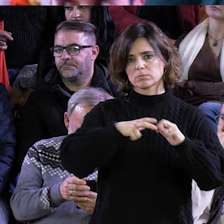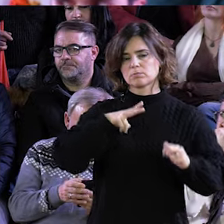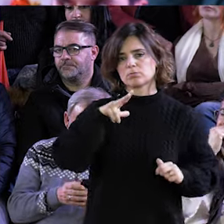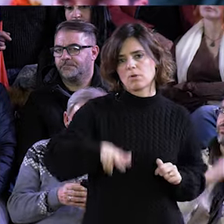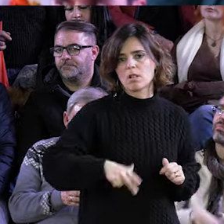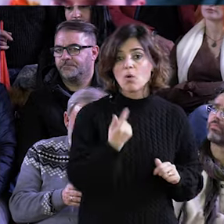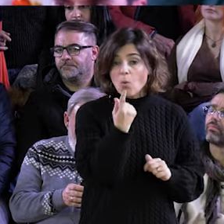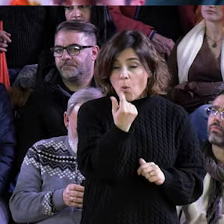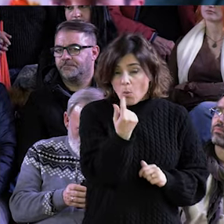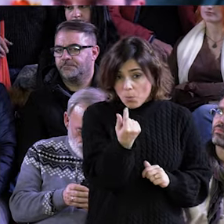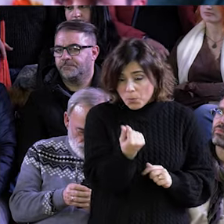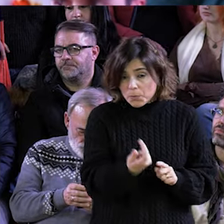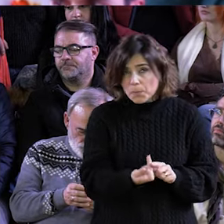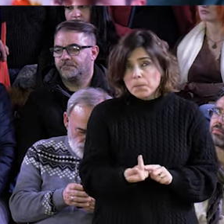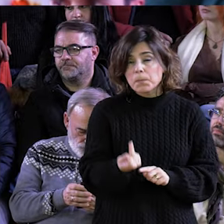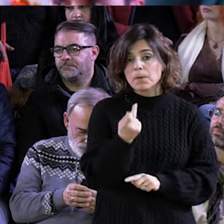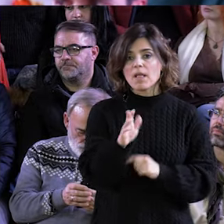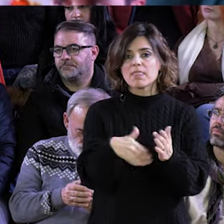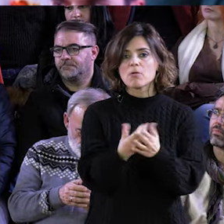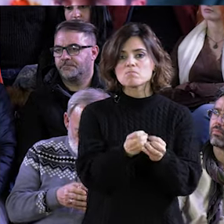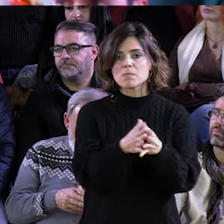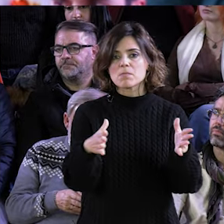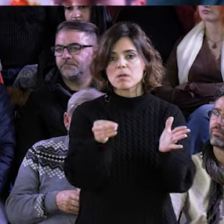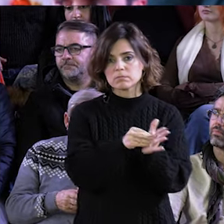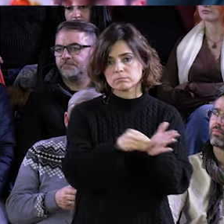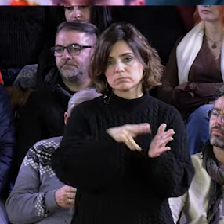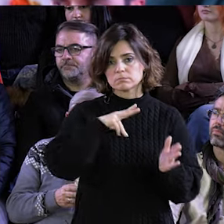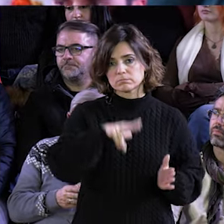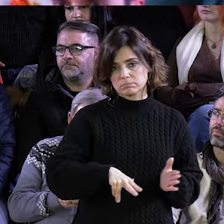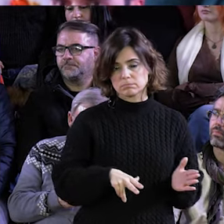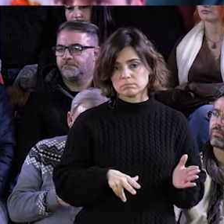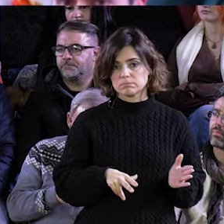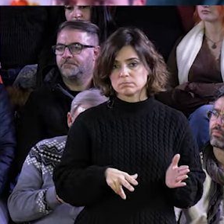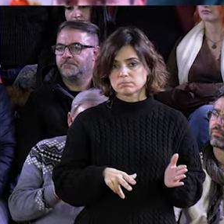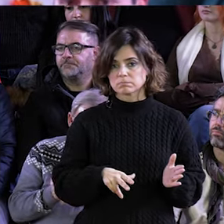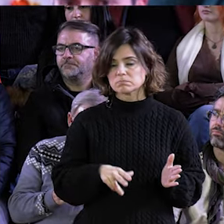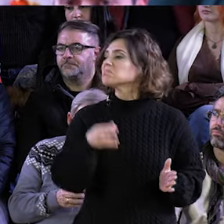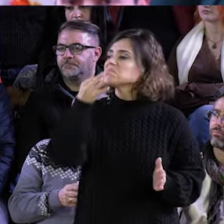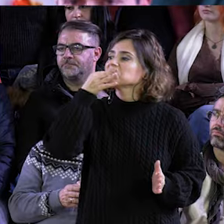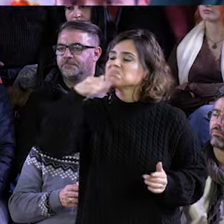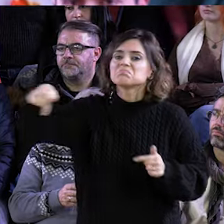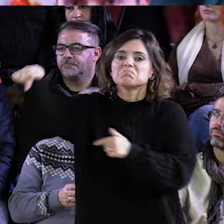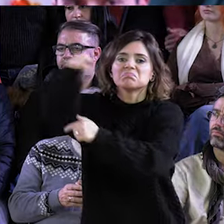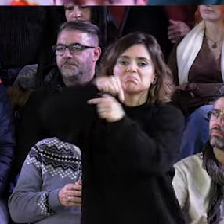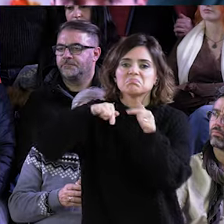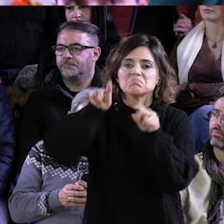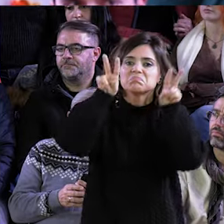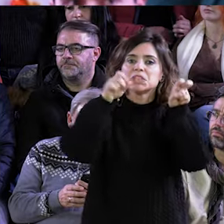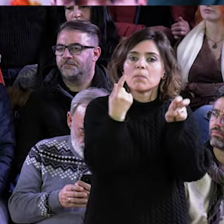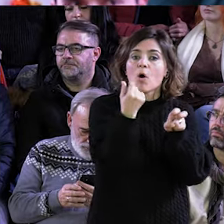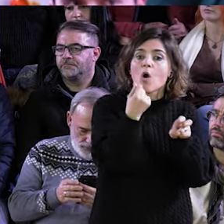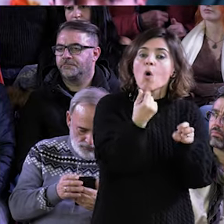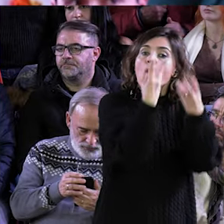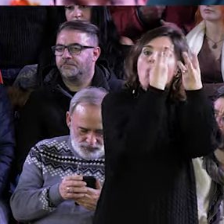fez aumentar e muito a pobreza no nosso país. Falam-nos de contas certas e de equilíbrio